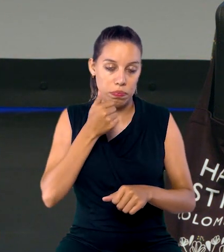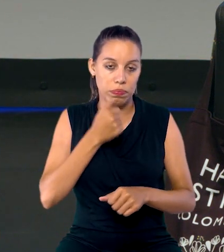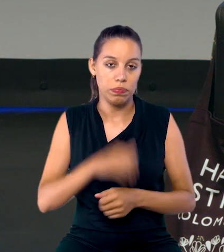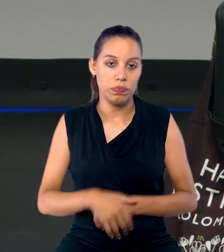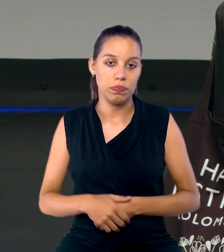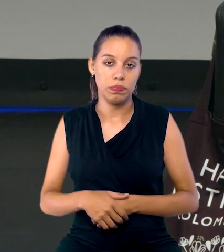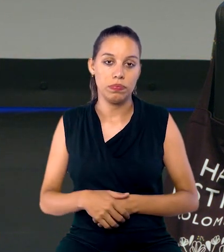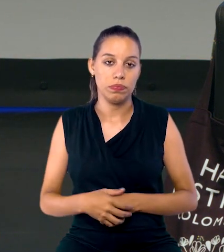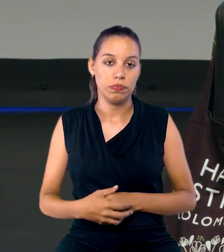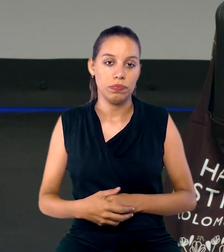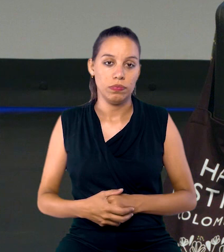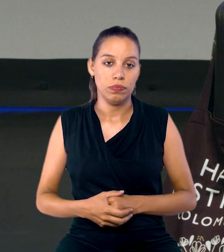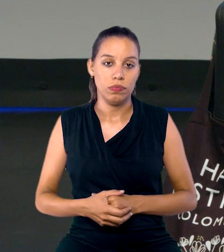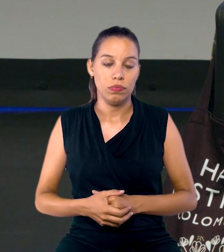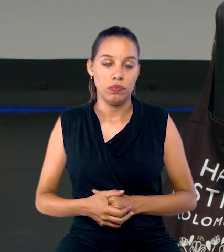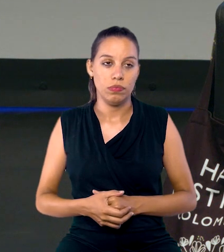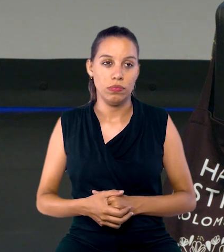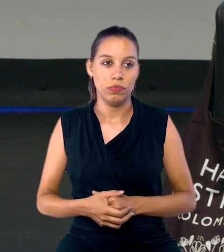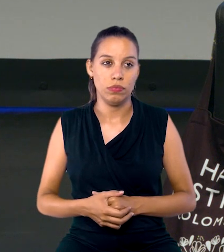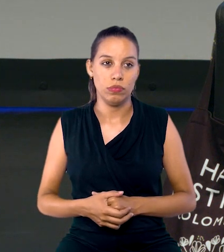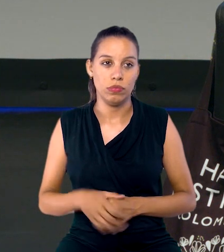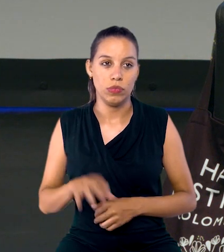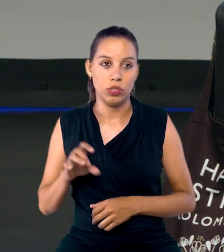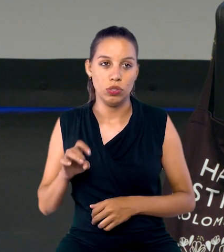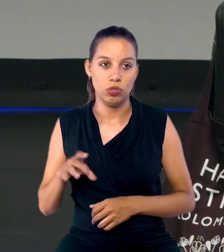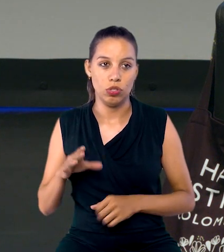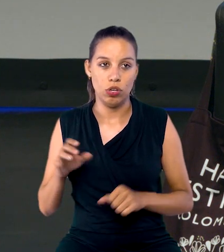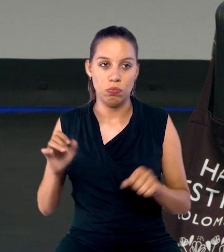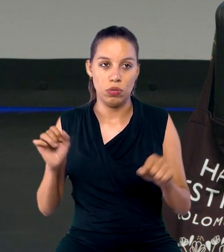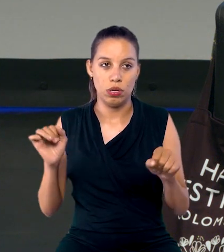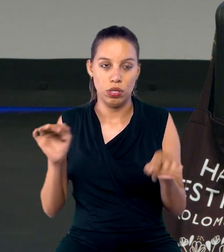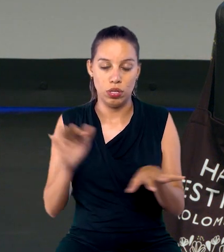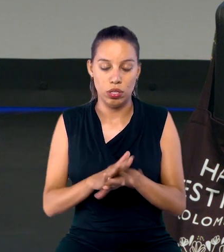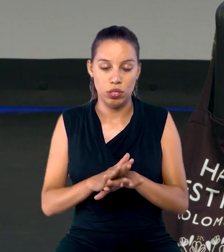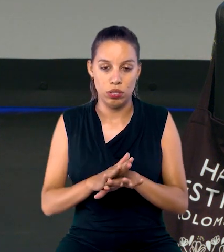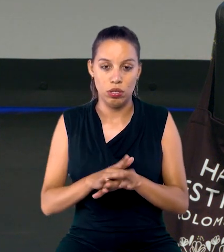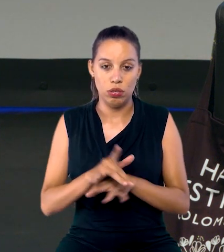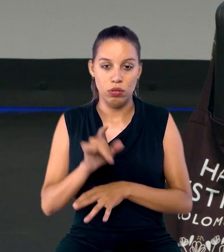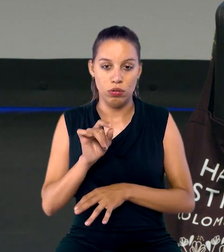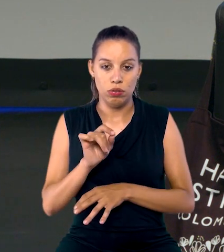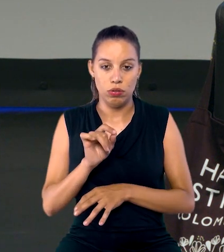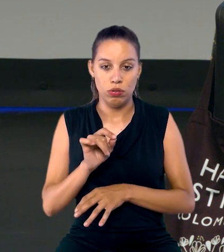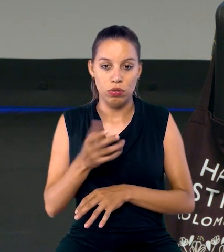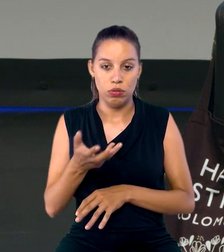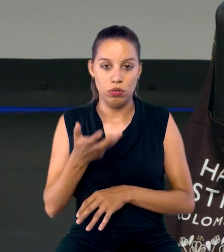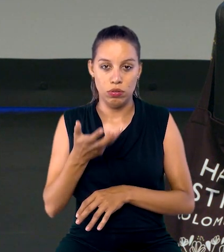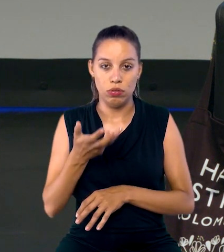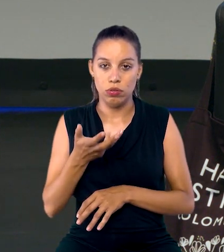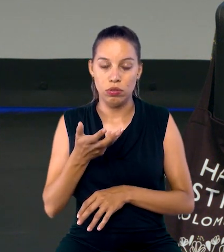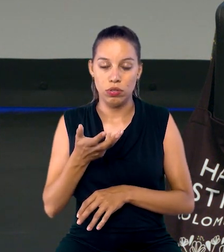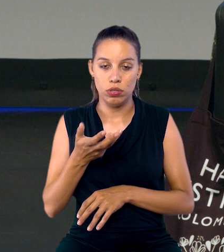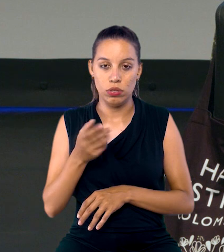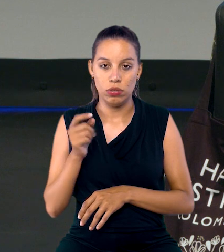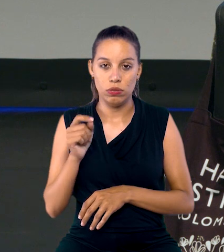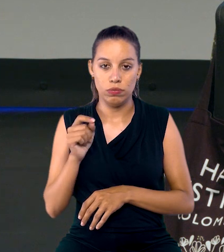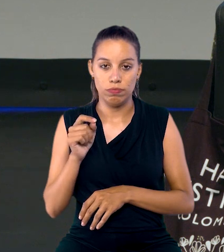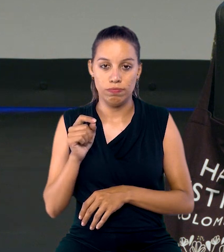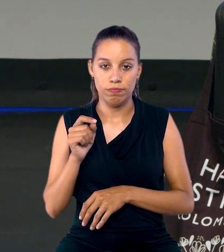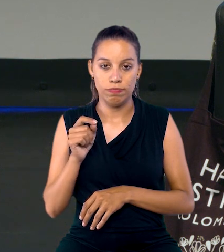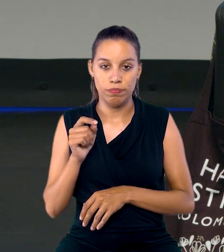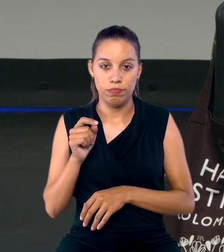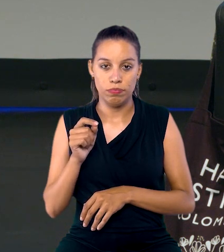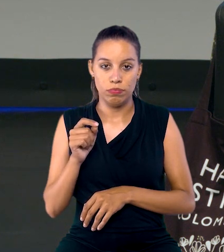né? E aí, para encerrar assim, essa questão, né, também queria trazer isso, né, de